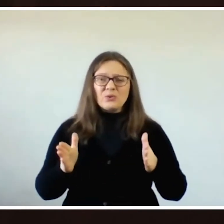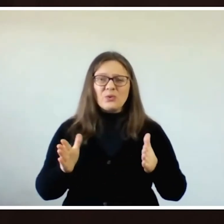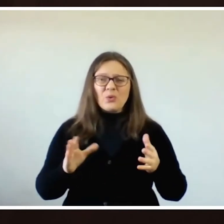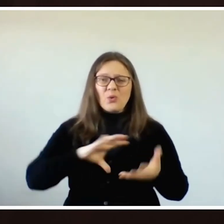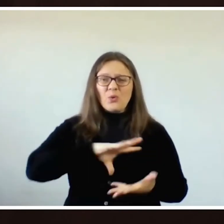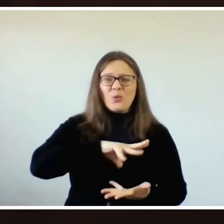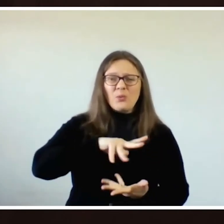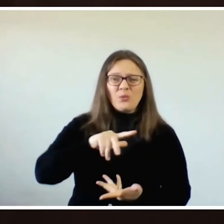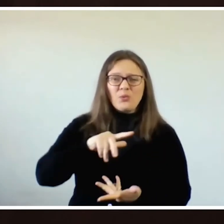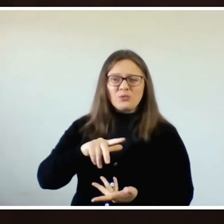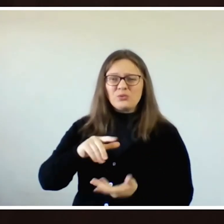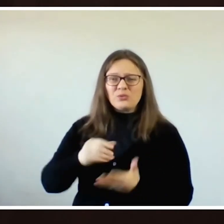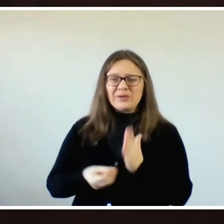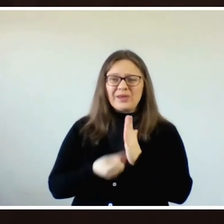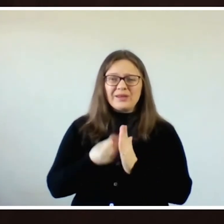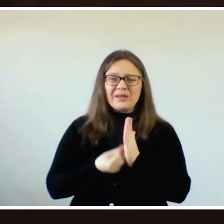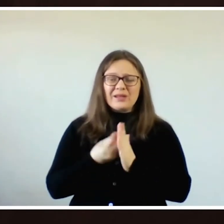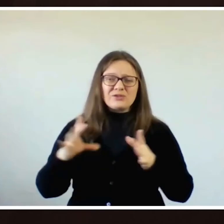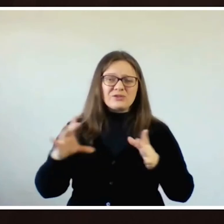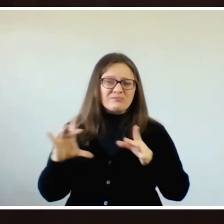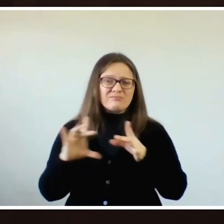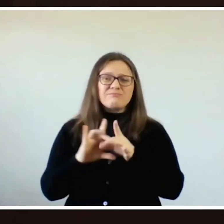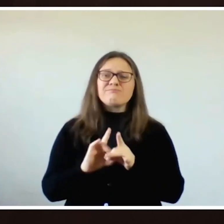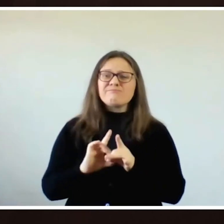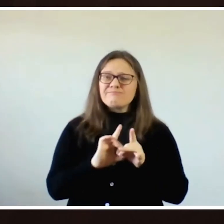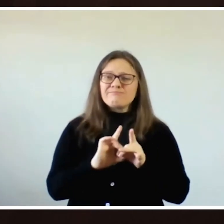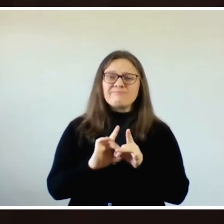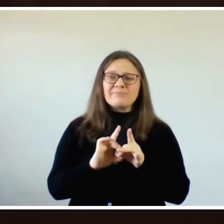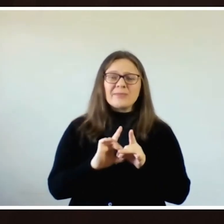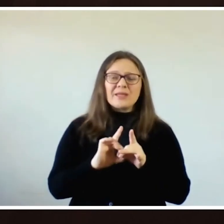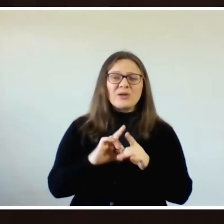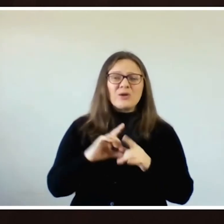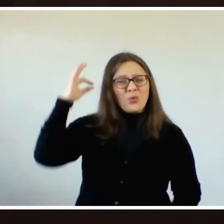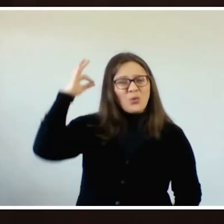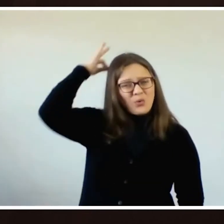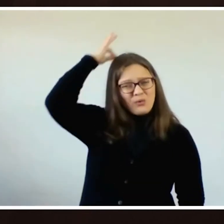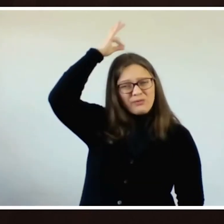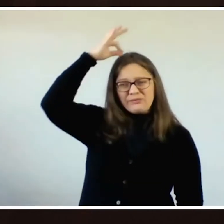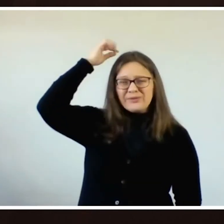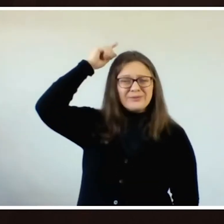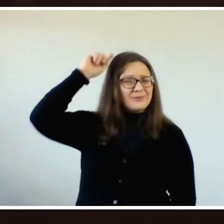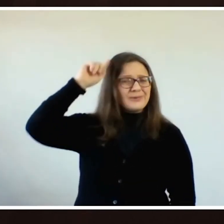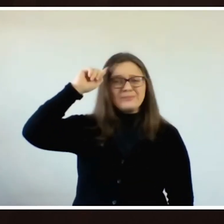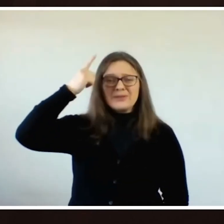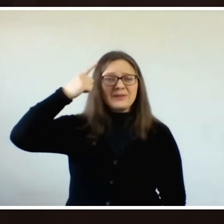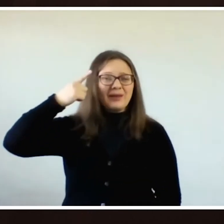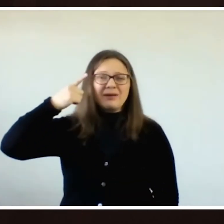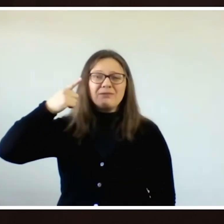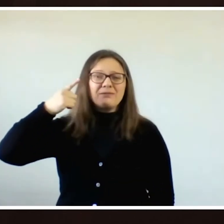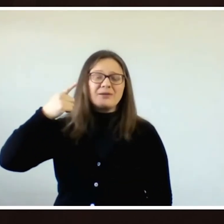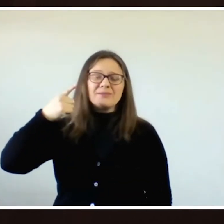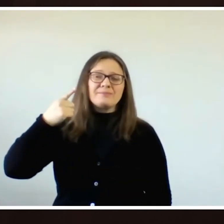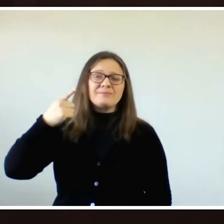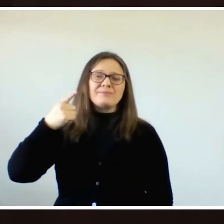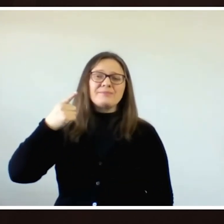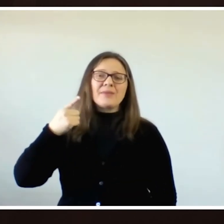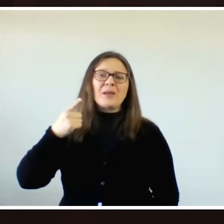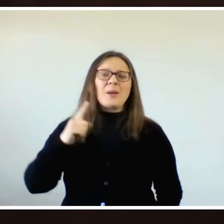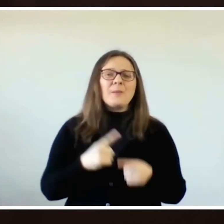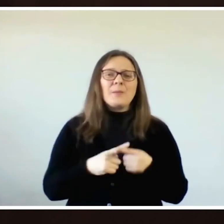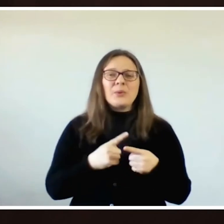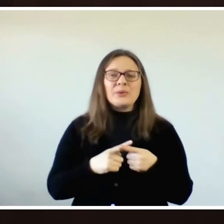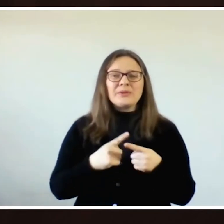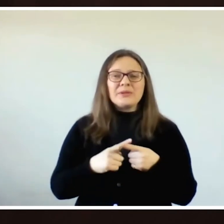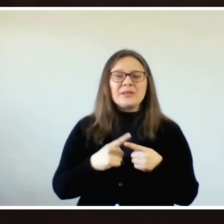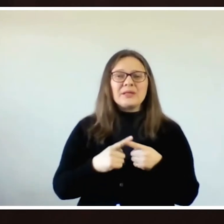celestial. O seu governo não era mais pelo Espírito para fazer a vontade de Deus. As decisões sobre